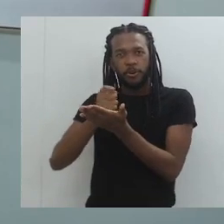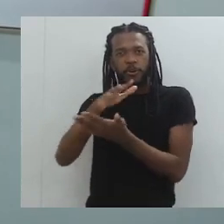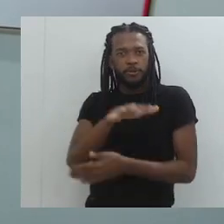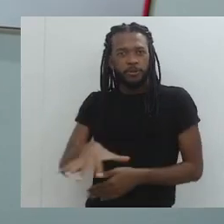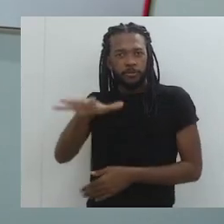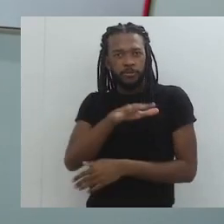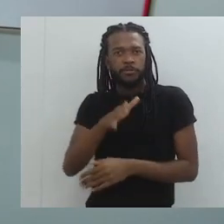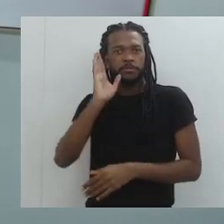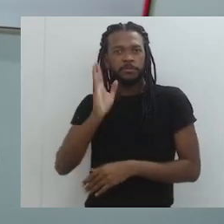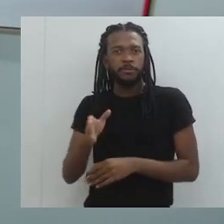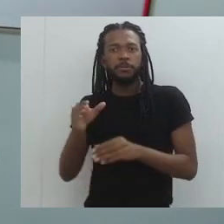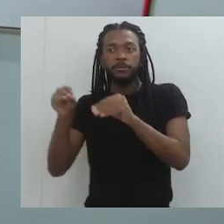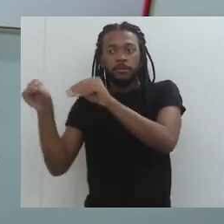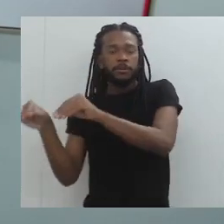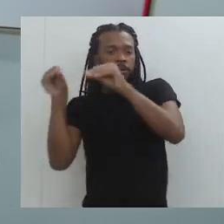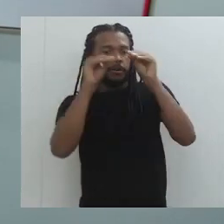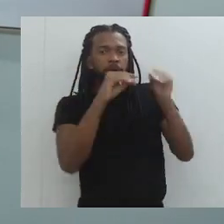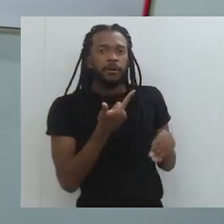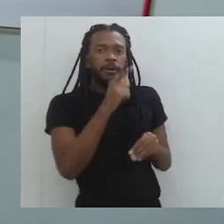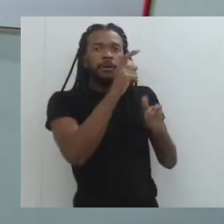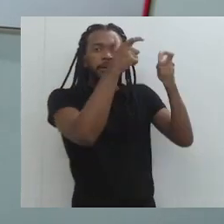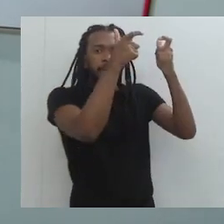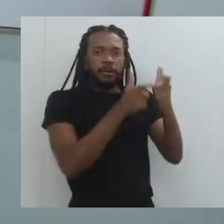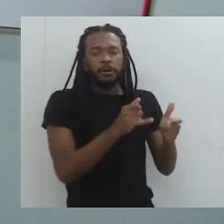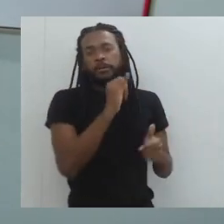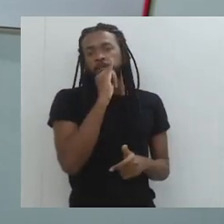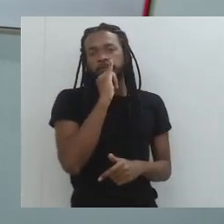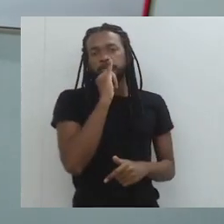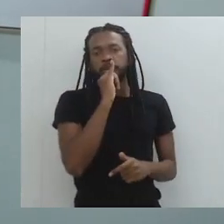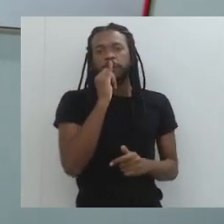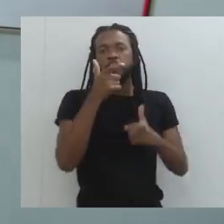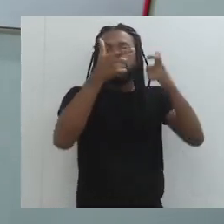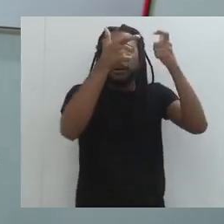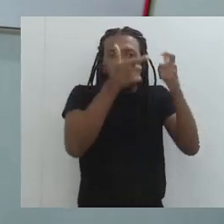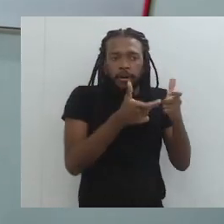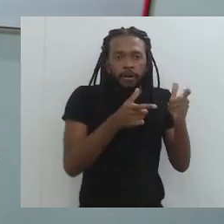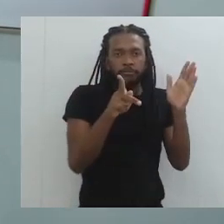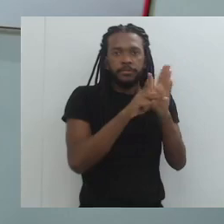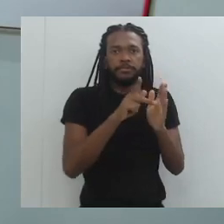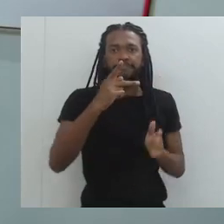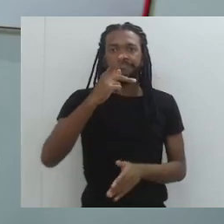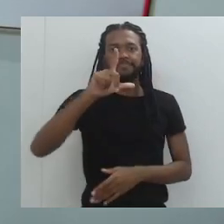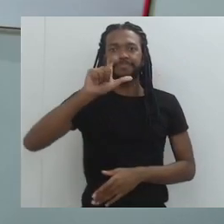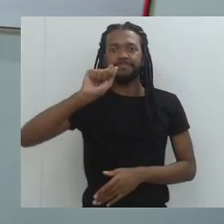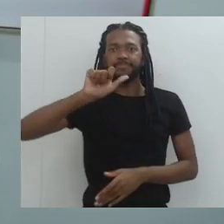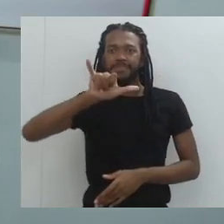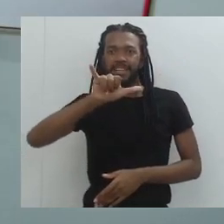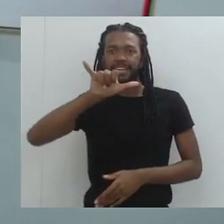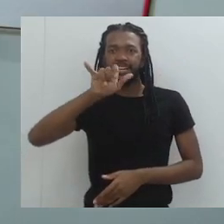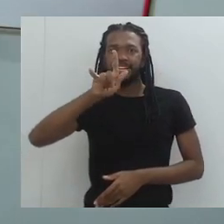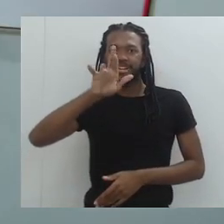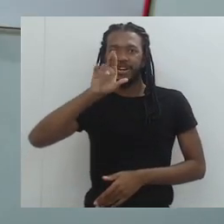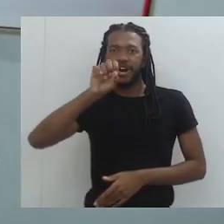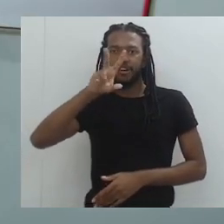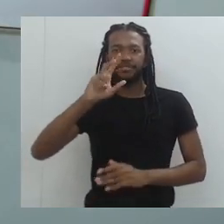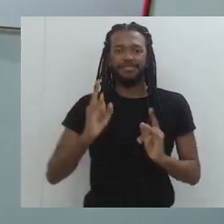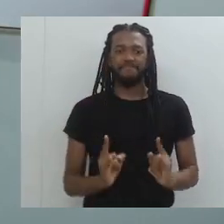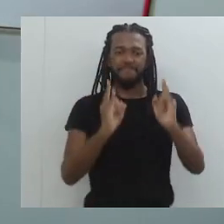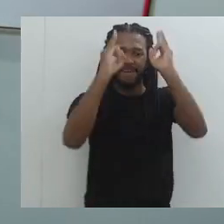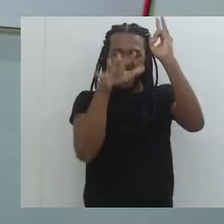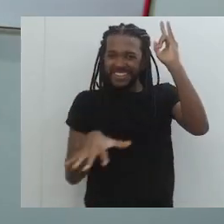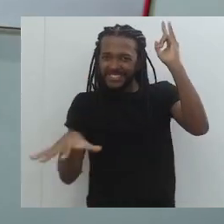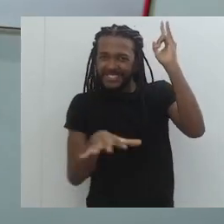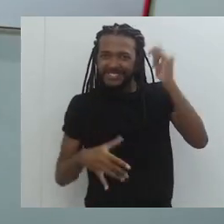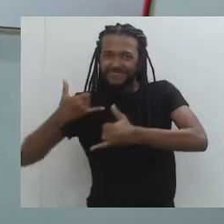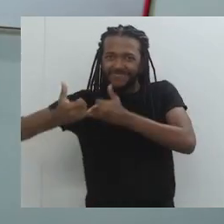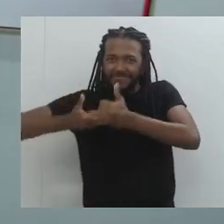são deslocados para outros espaços, como os espaços de playground, como os espaços da própria